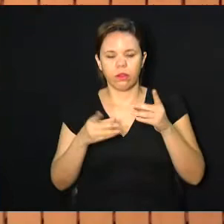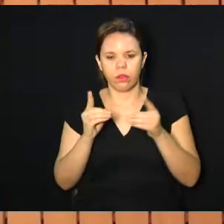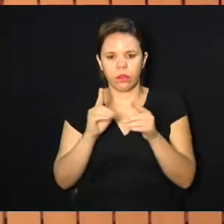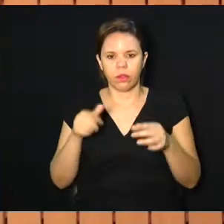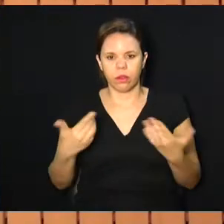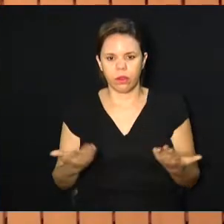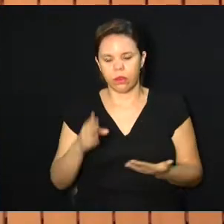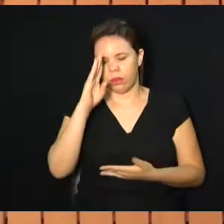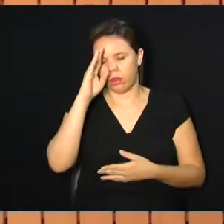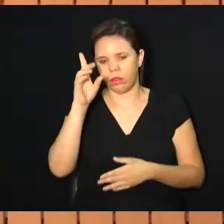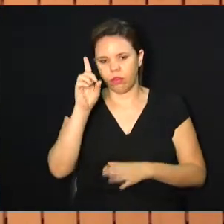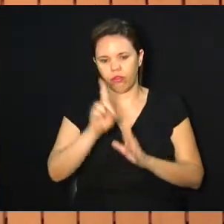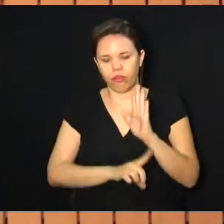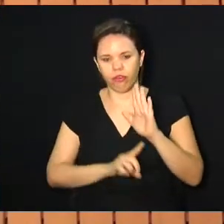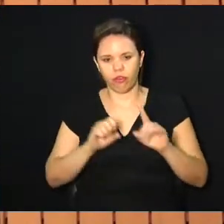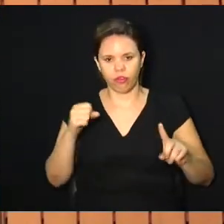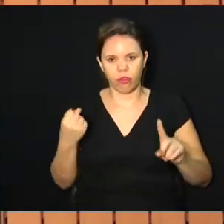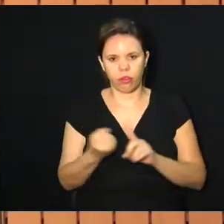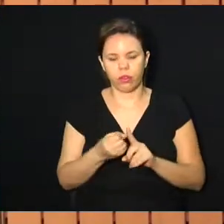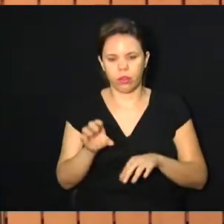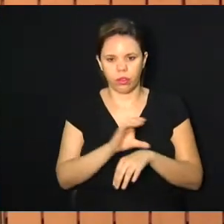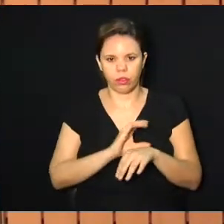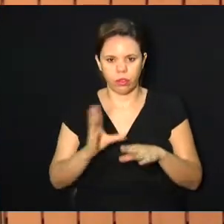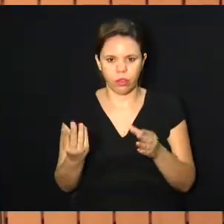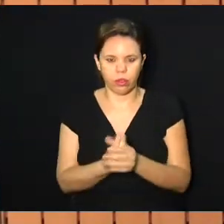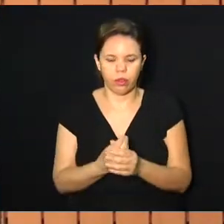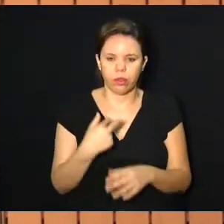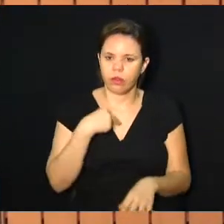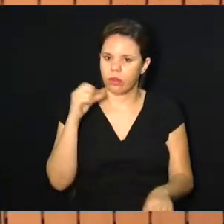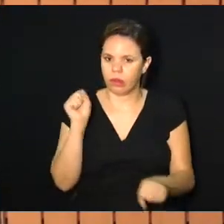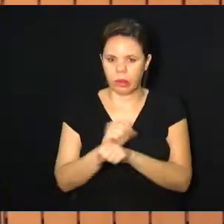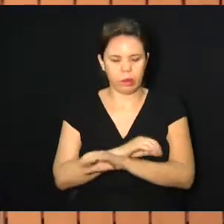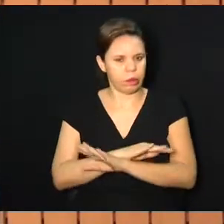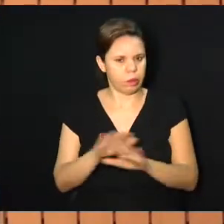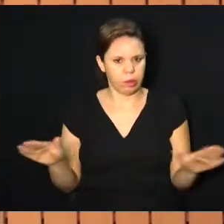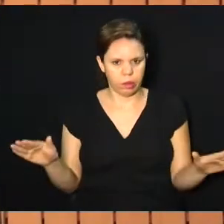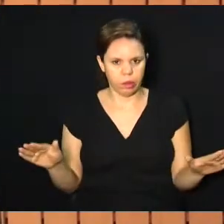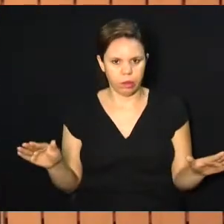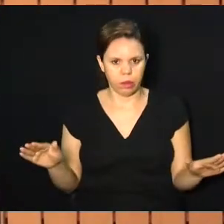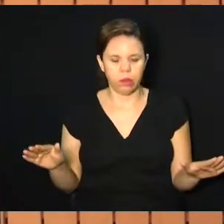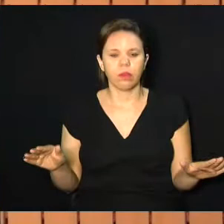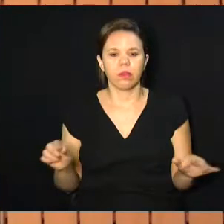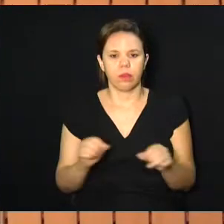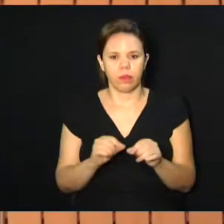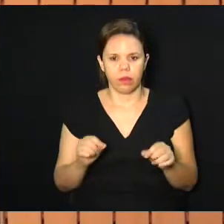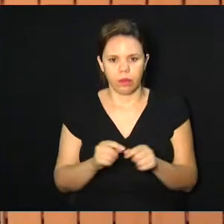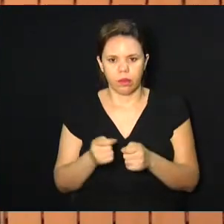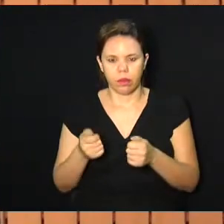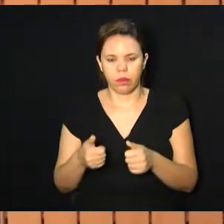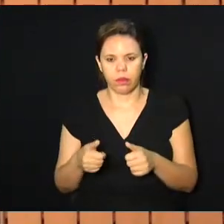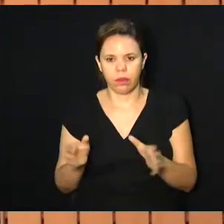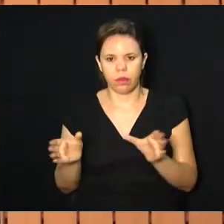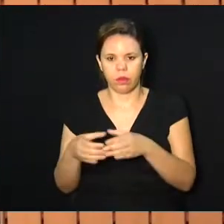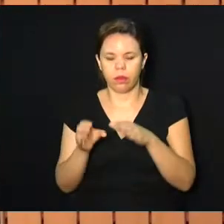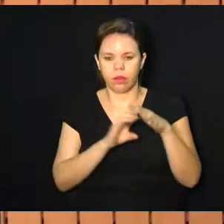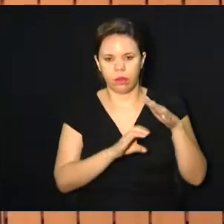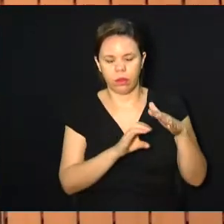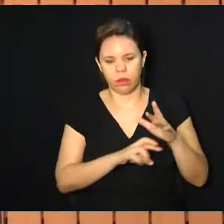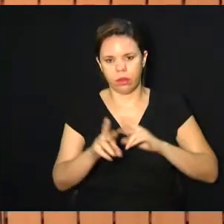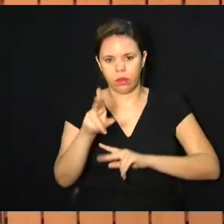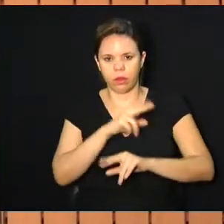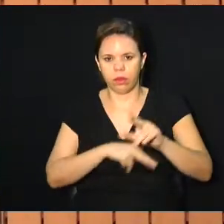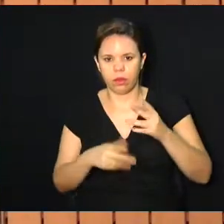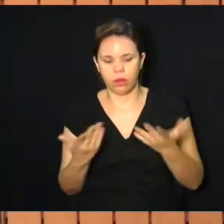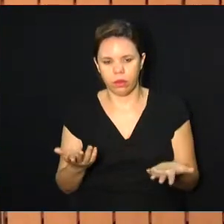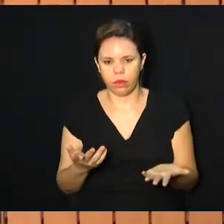agora é um direito social, né, pela Constituição, não pode parar, a gente, de fato, deu um poder muito grande a grupos de empresas, né, diferentes,